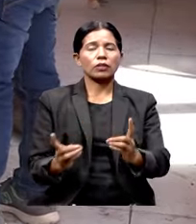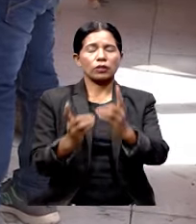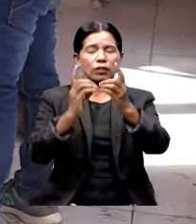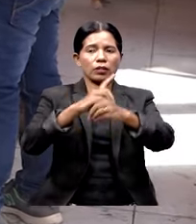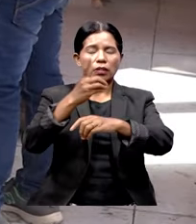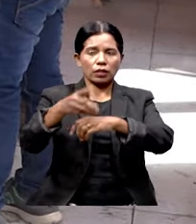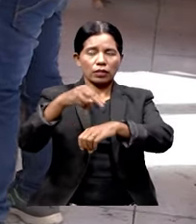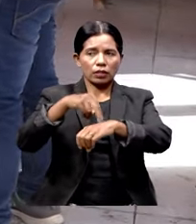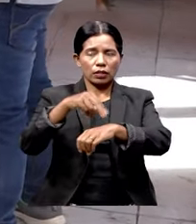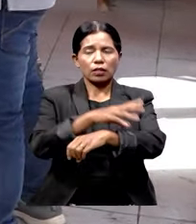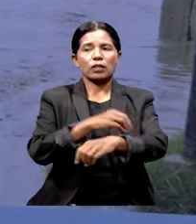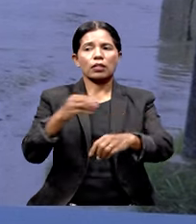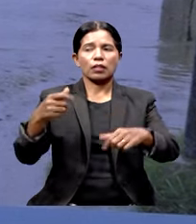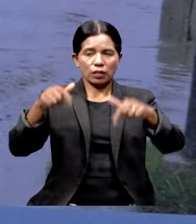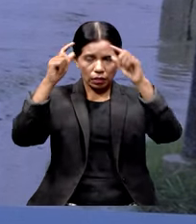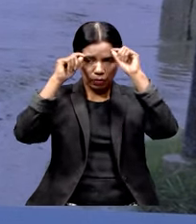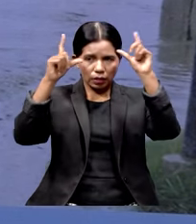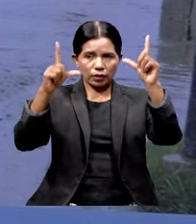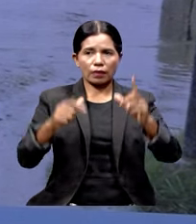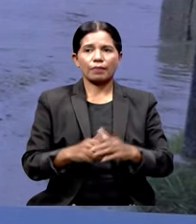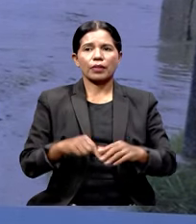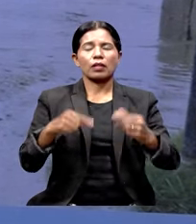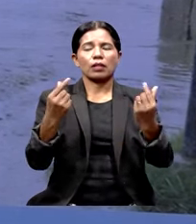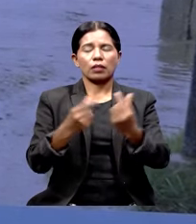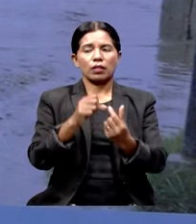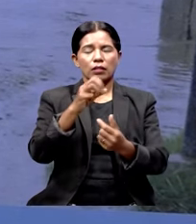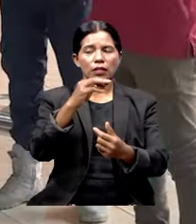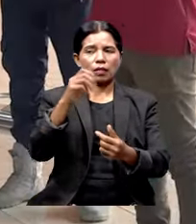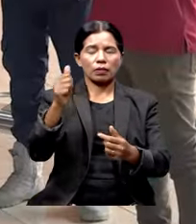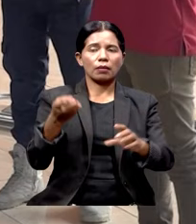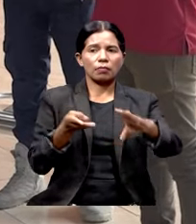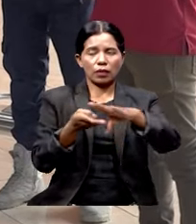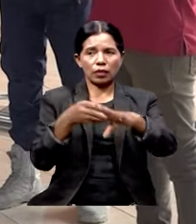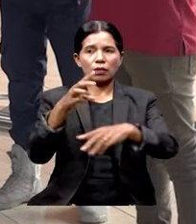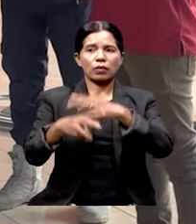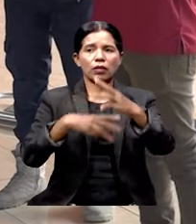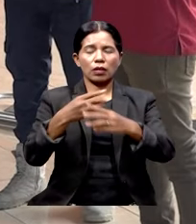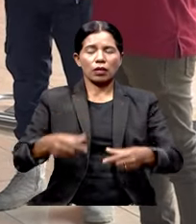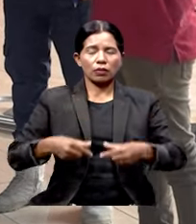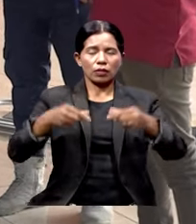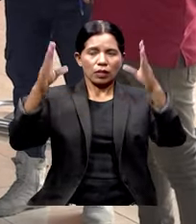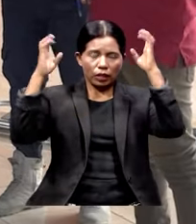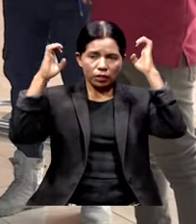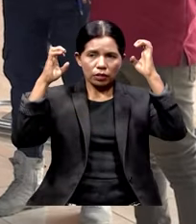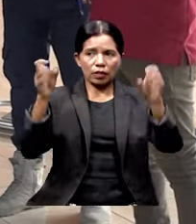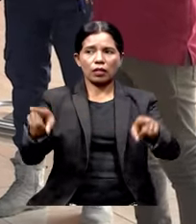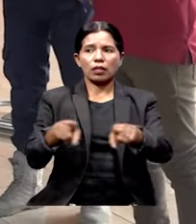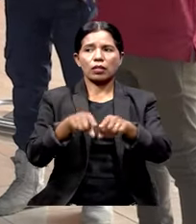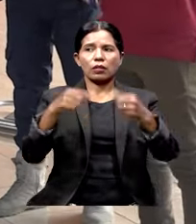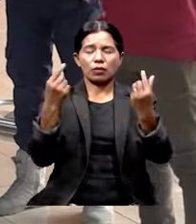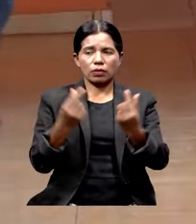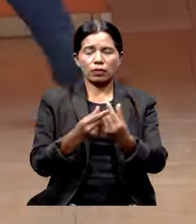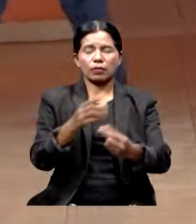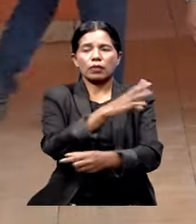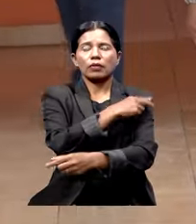da Labarac sempre moço e a território nacional. Equipa SNAM ho Banco Mundial neve foi exercício de simulação ne composto do equipa